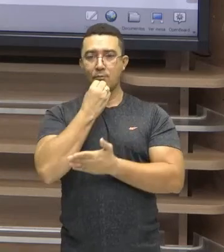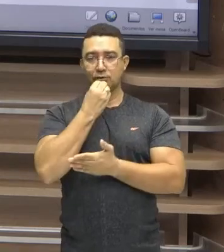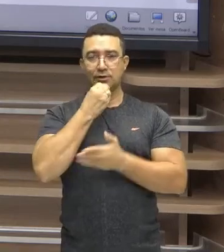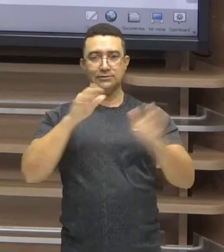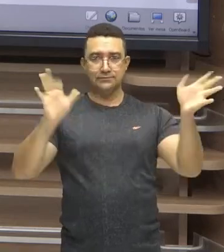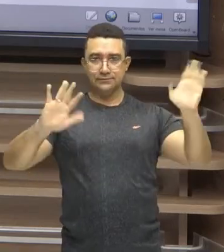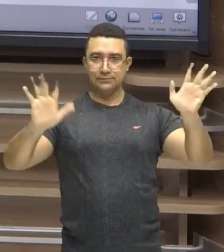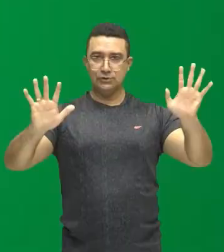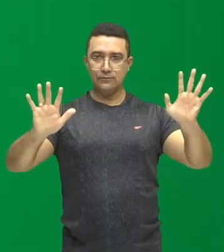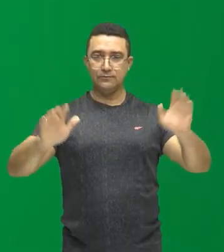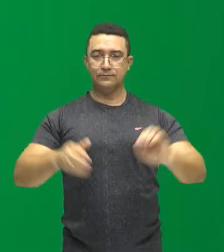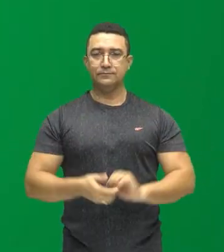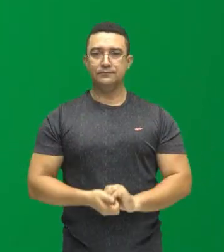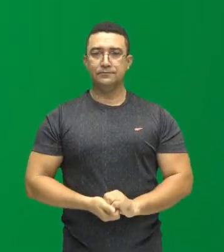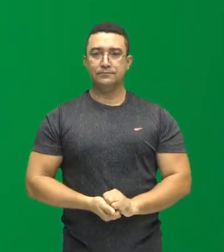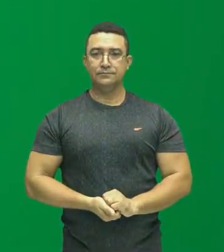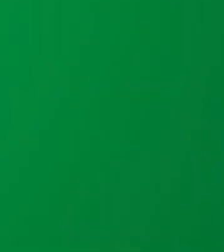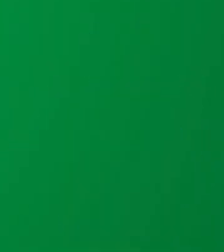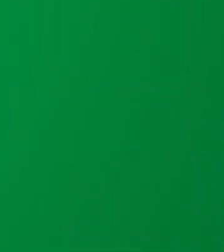Tchau.